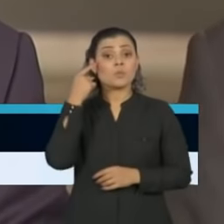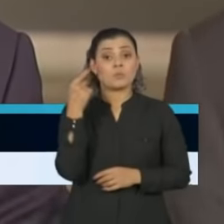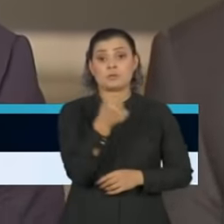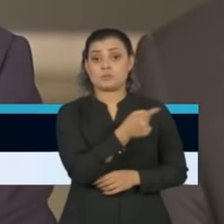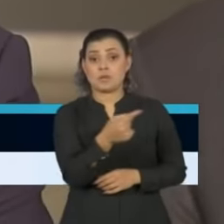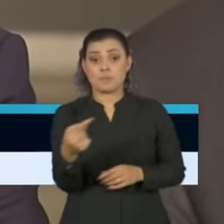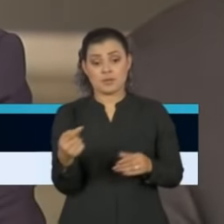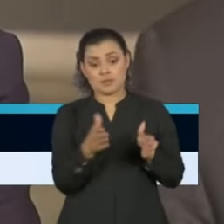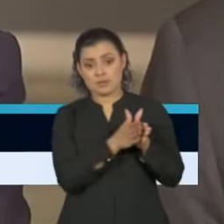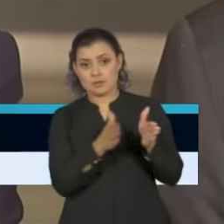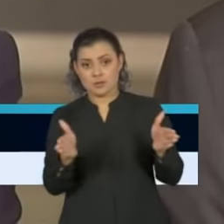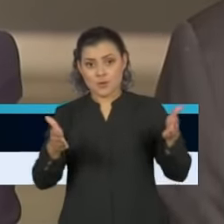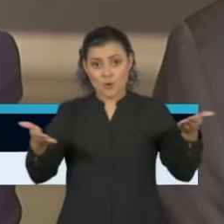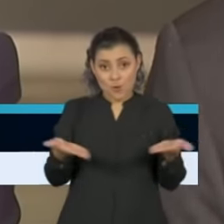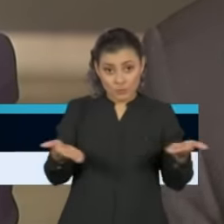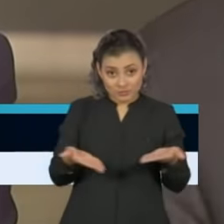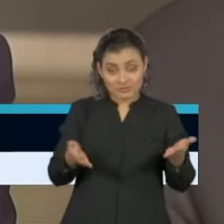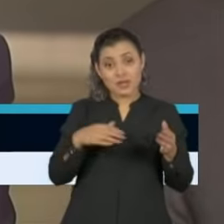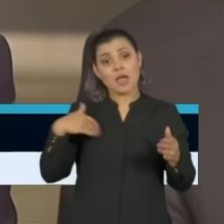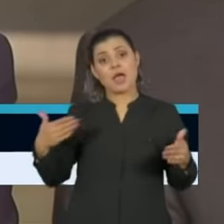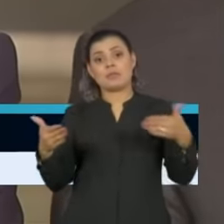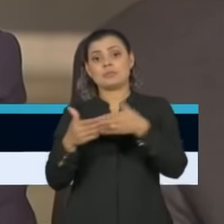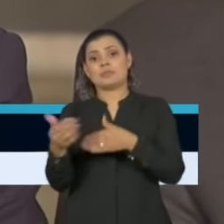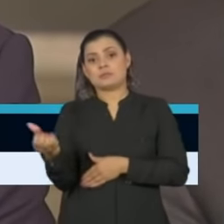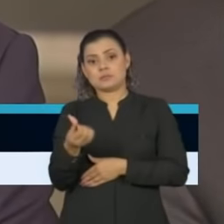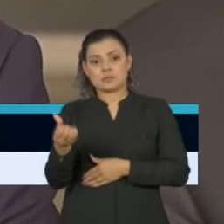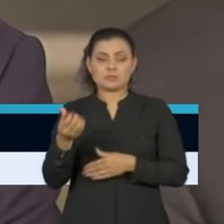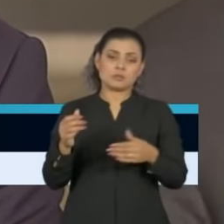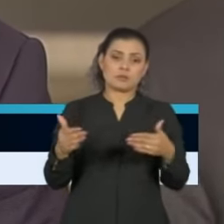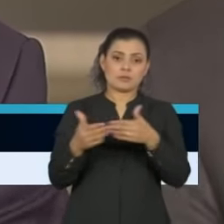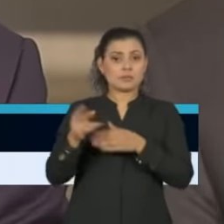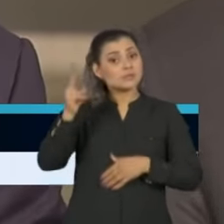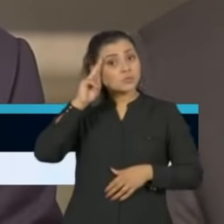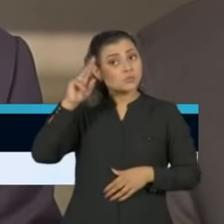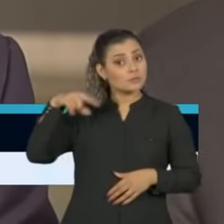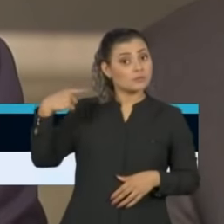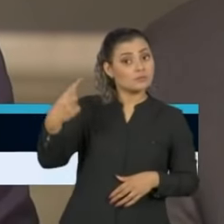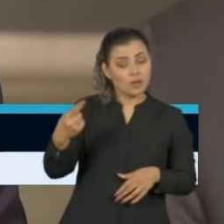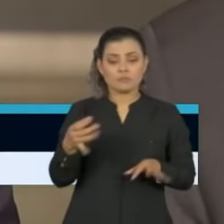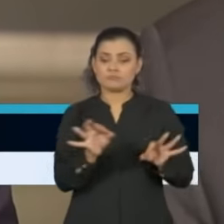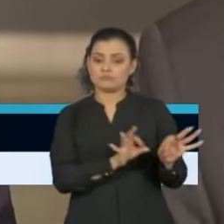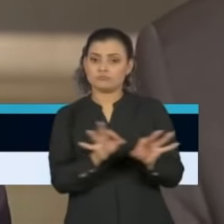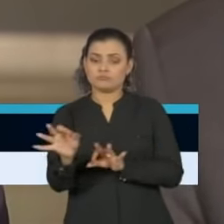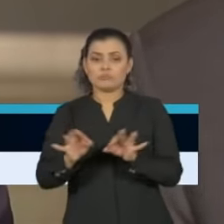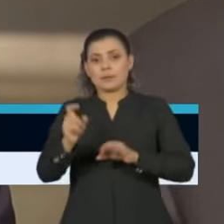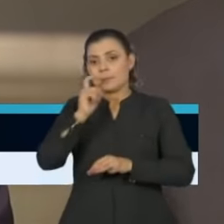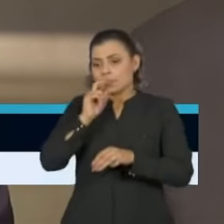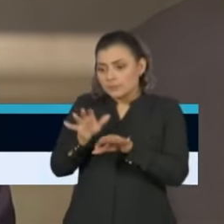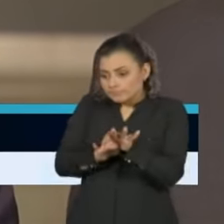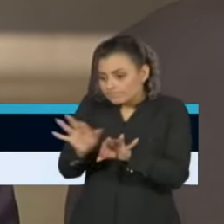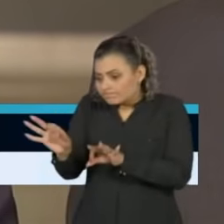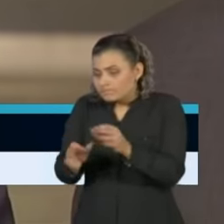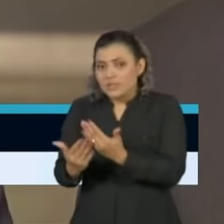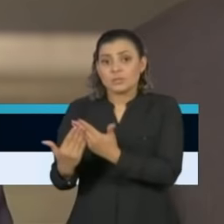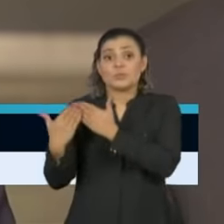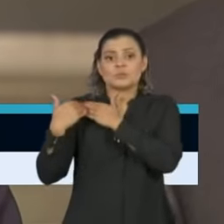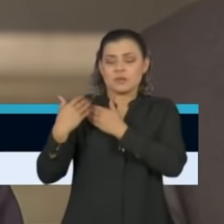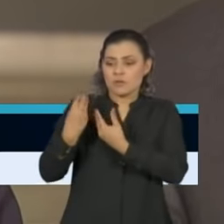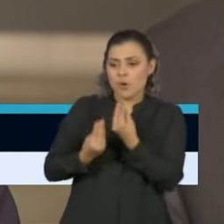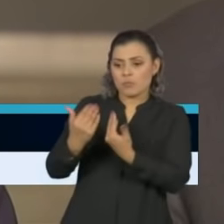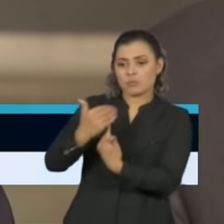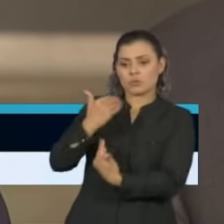é um tempo razoável, em caráter emergencial, para que isto aconteça e pais possam saber e receber